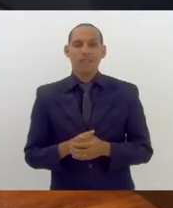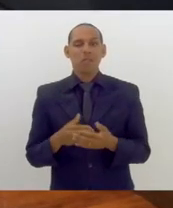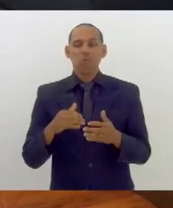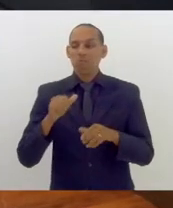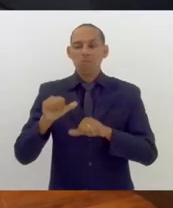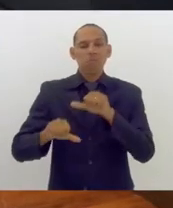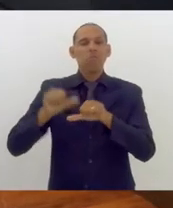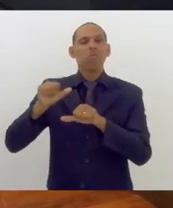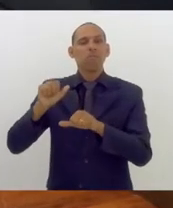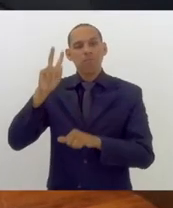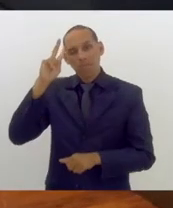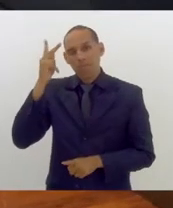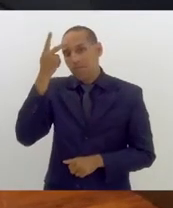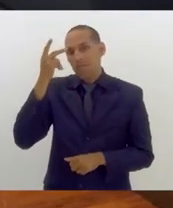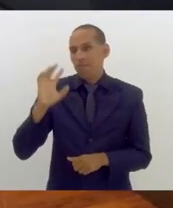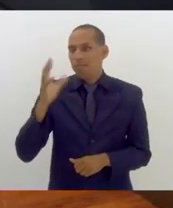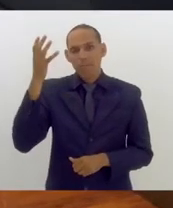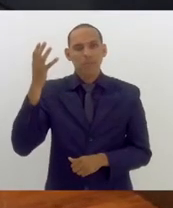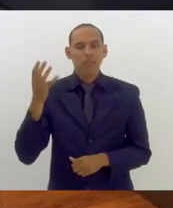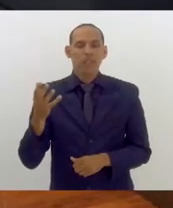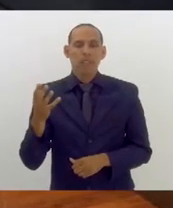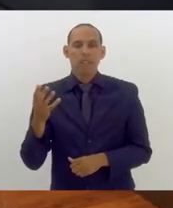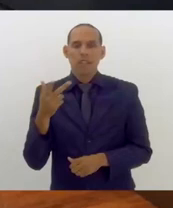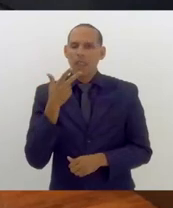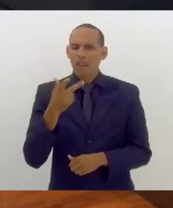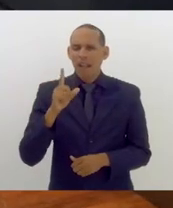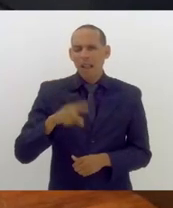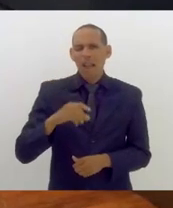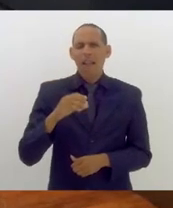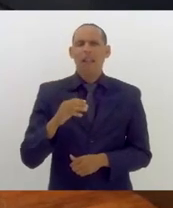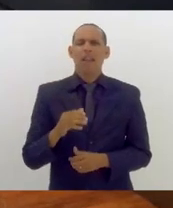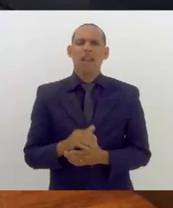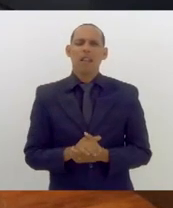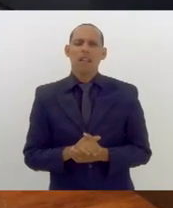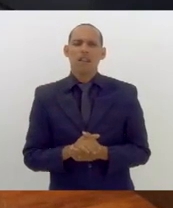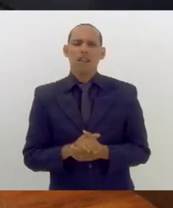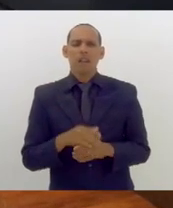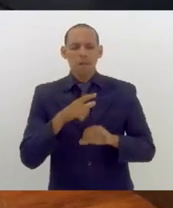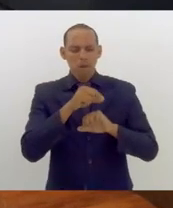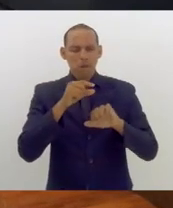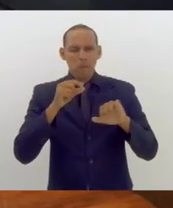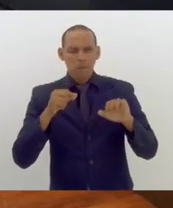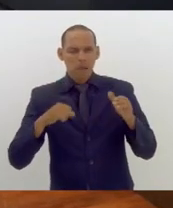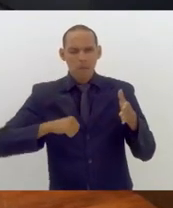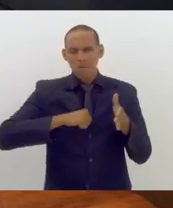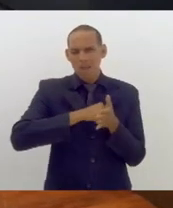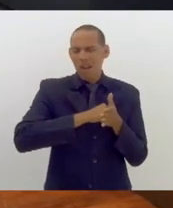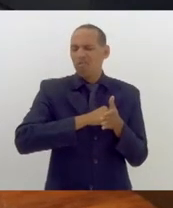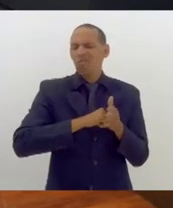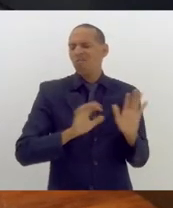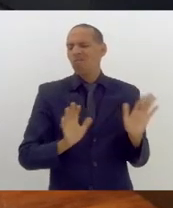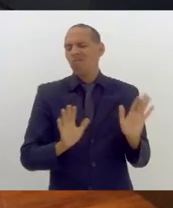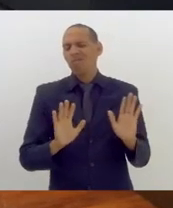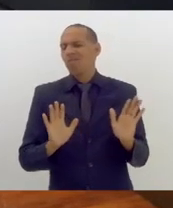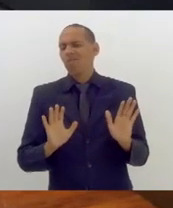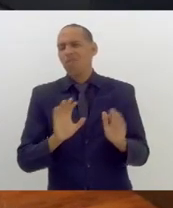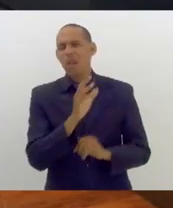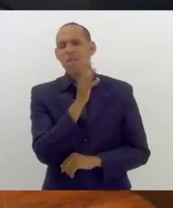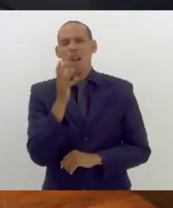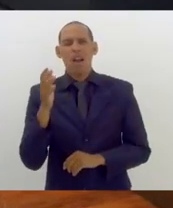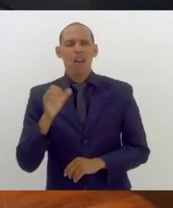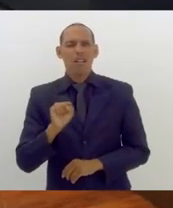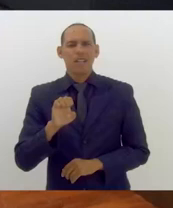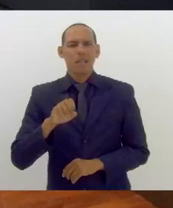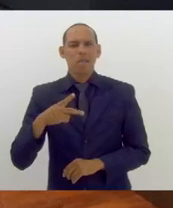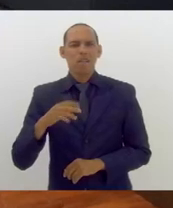aí o Enéa mudou né de ideia e não considerou mais o empreendimento potencialmente impactante para o meio ambiente também de